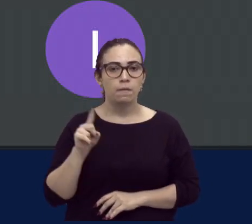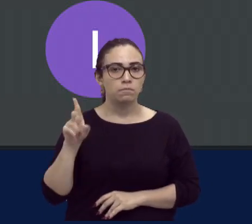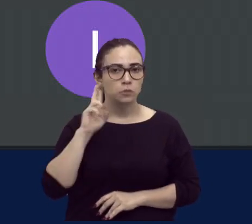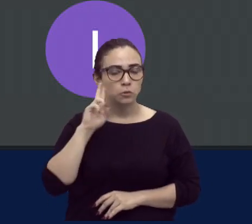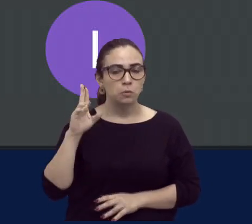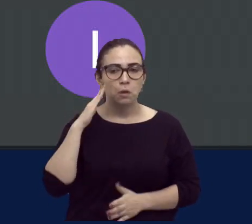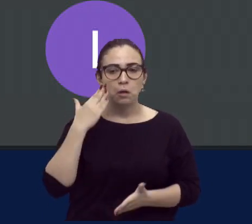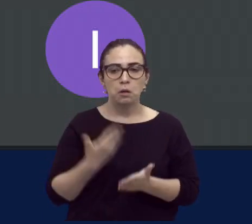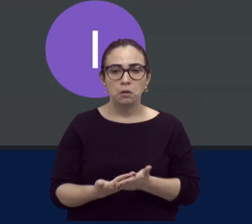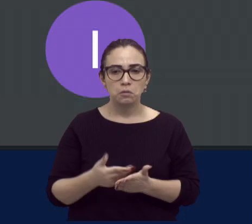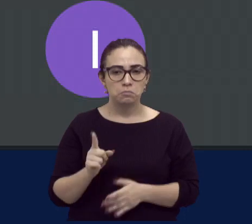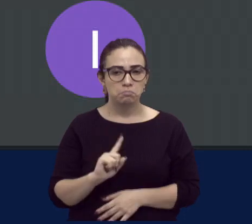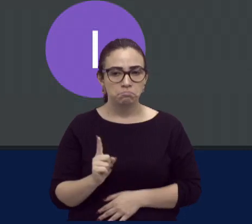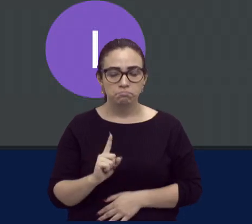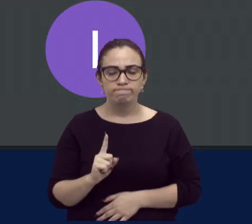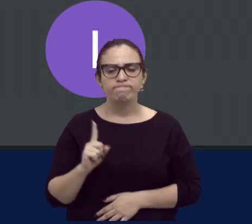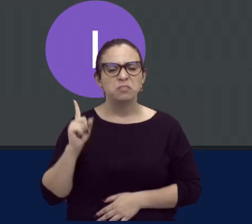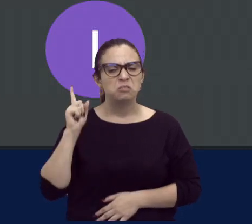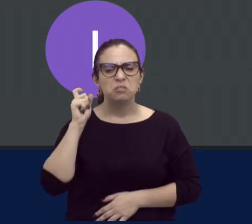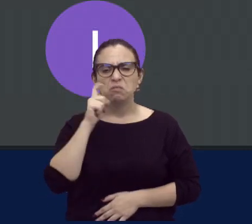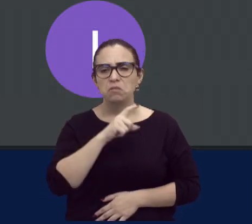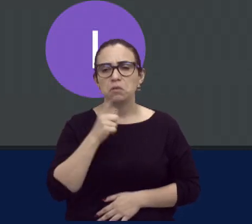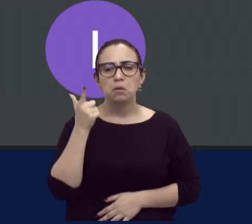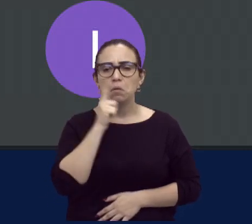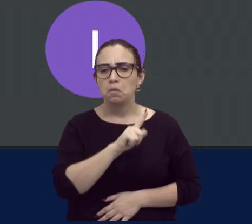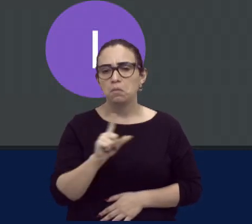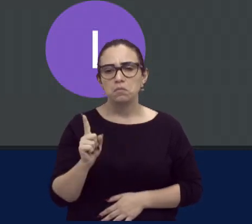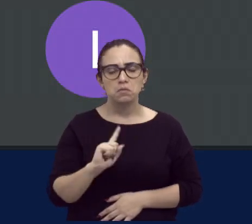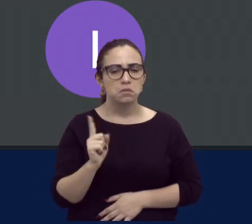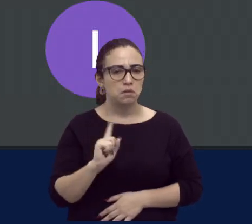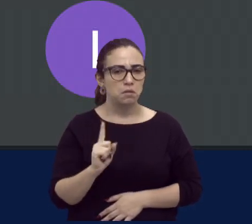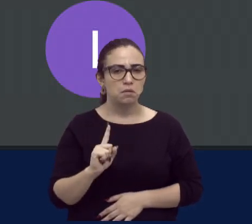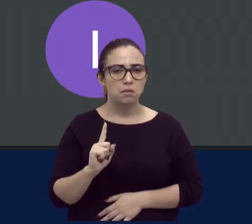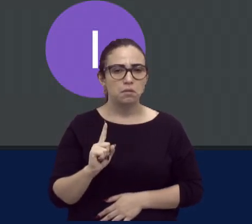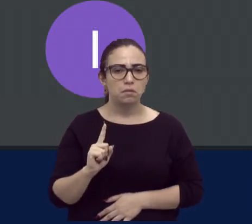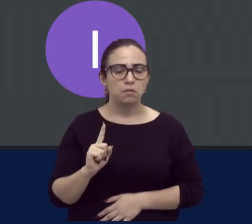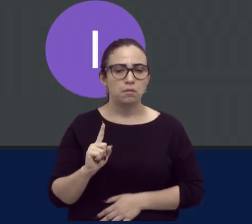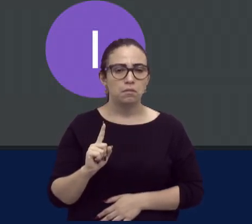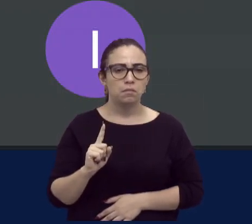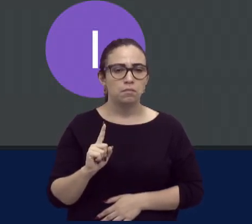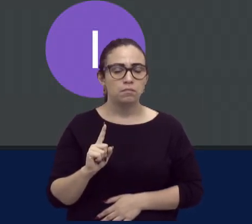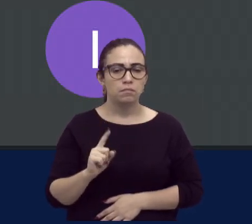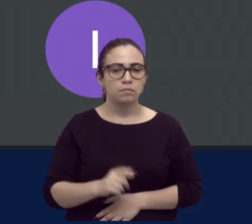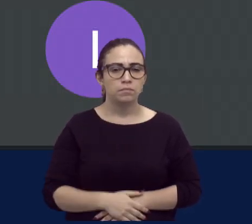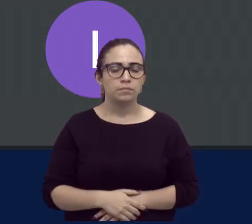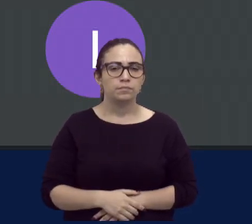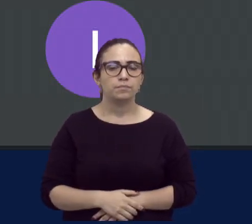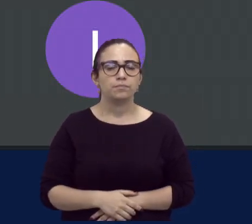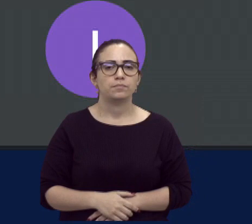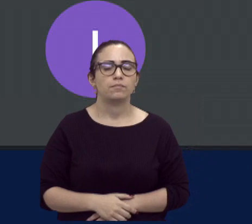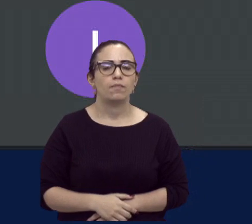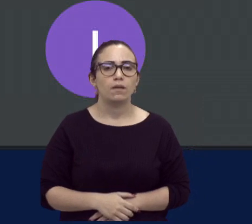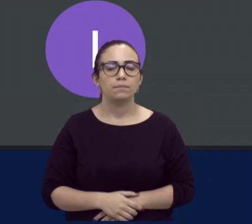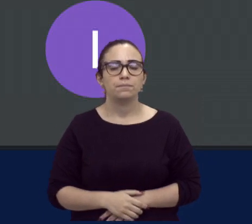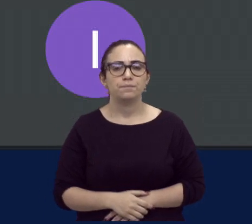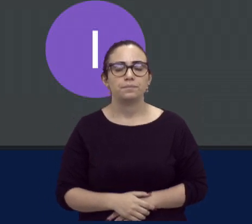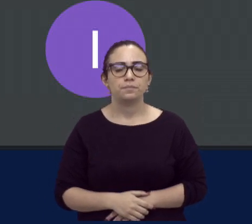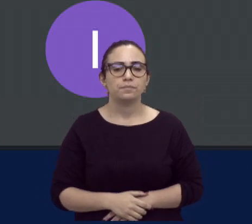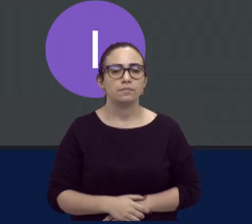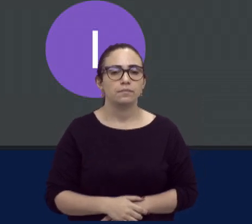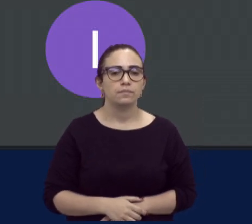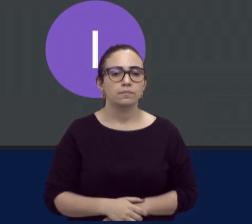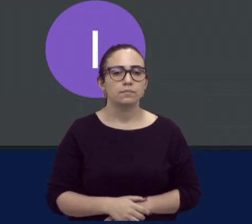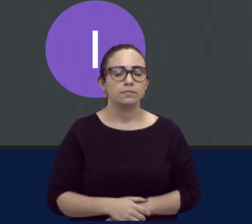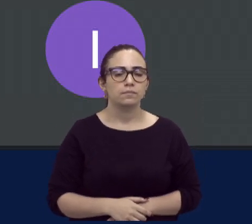não acreditar, muito dificilmente a gente vai conseguir vingar, menos que tenha dentre esses